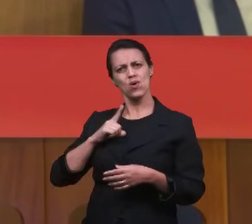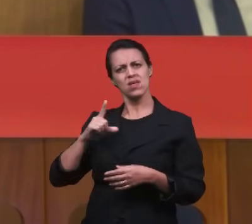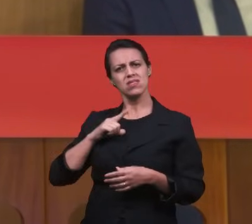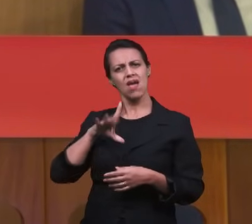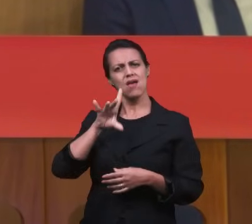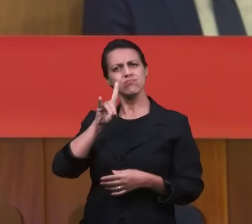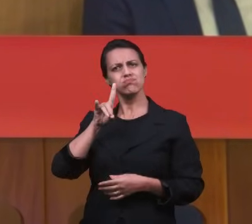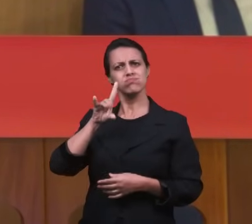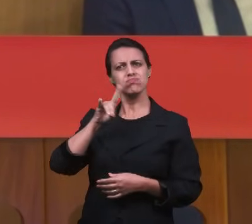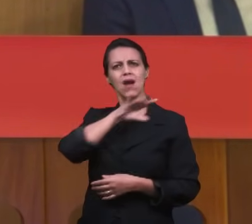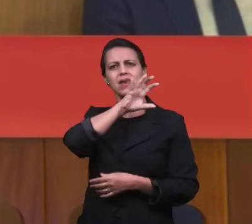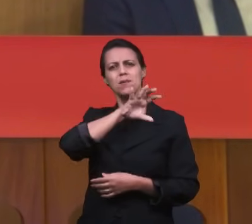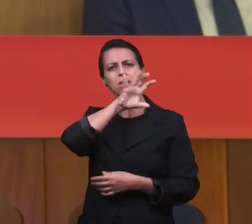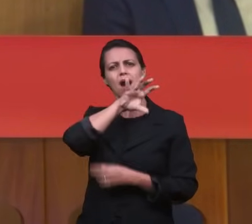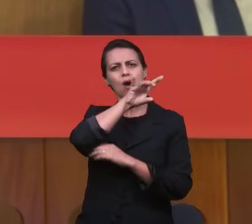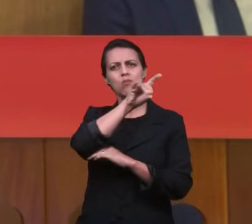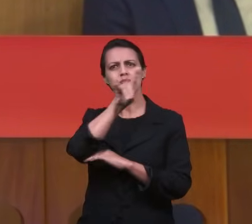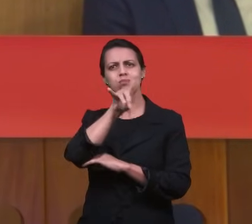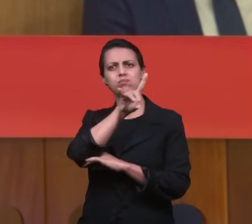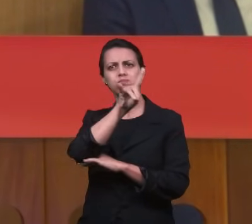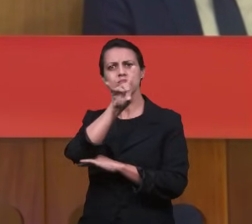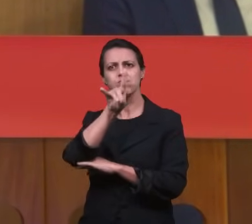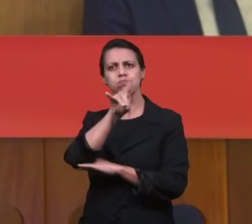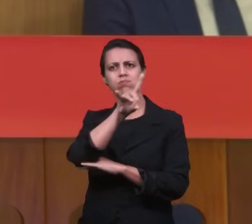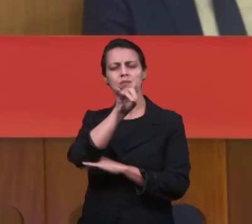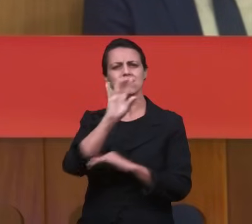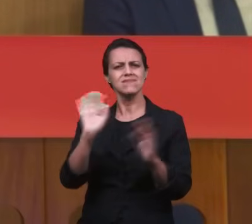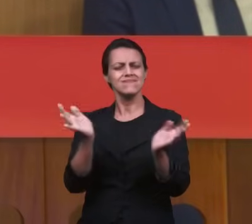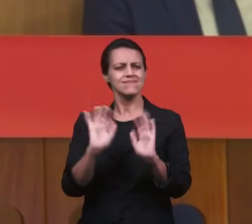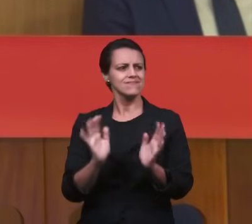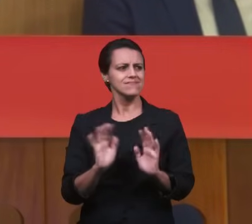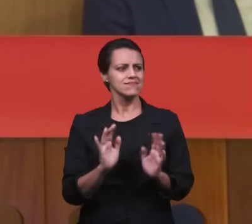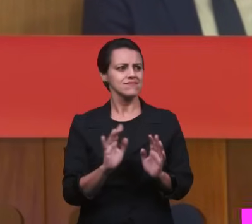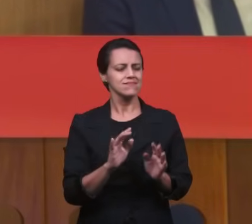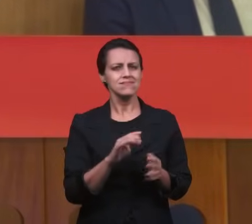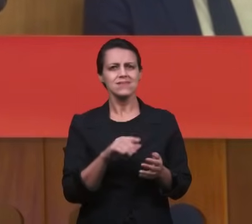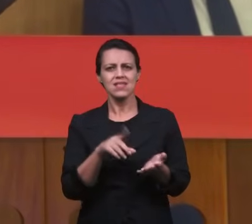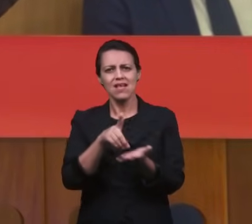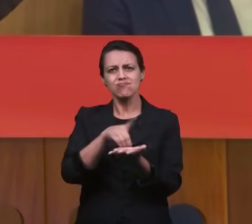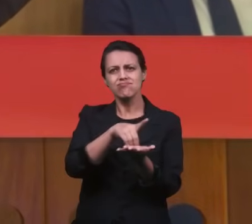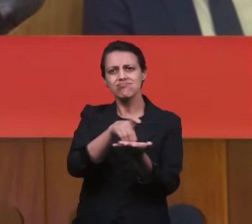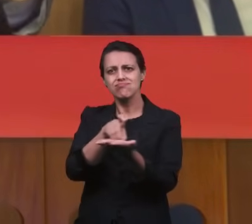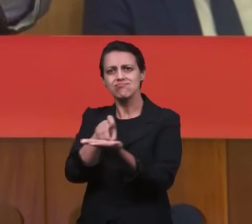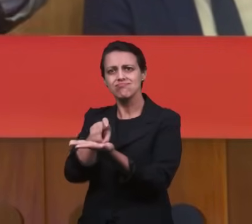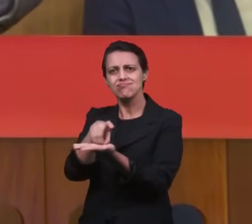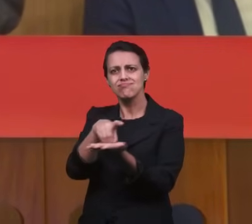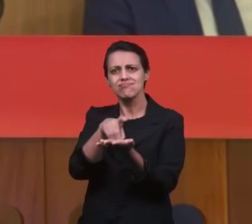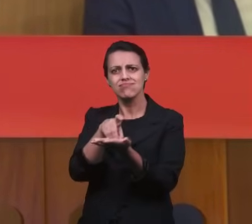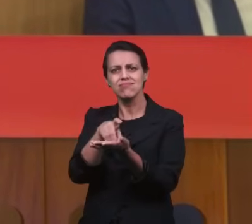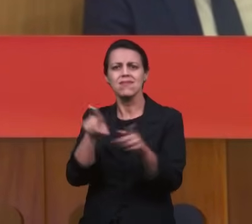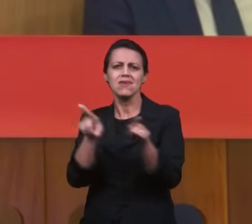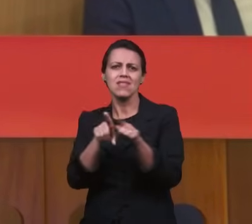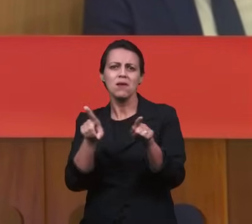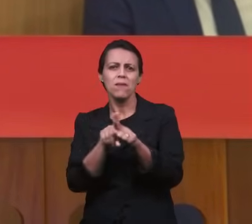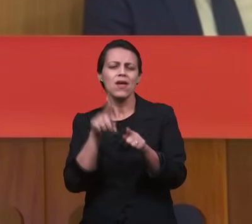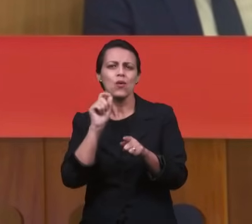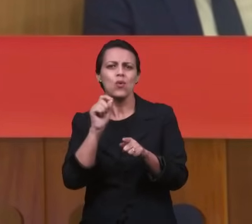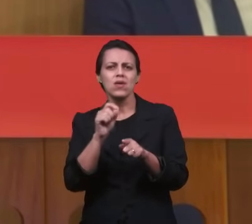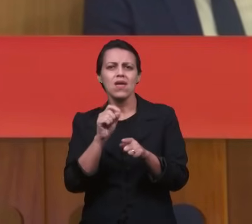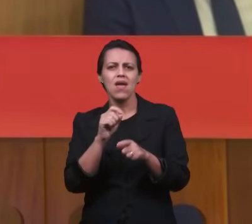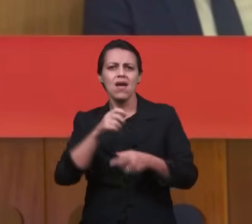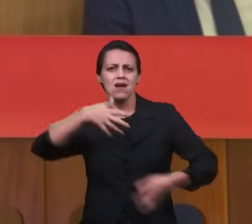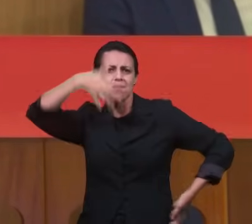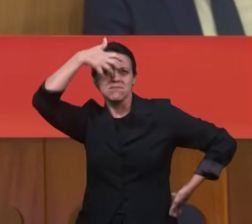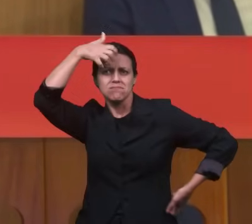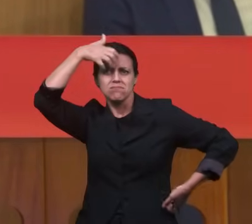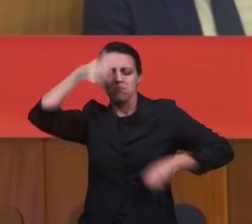estamos cuidando nem de dinossauro, nem tampouco do plano de que macaco virou gente. Nós estamos tratando